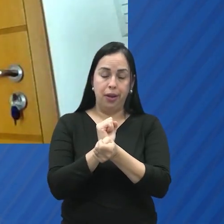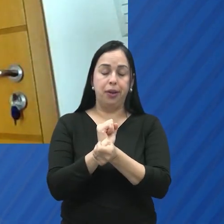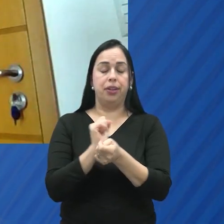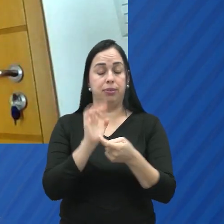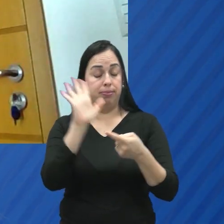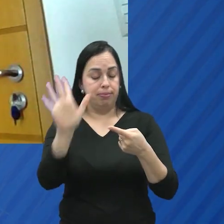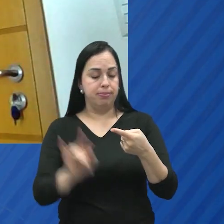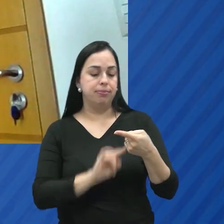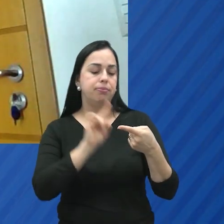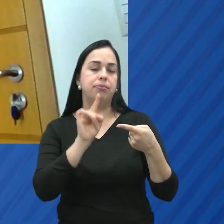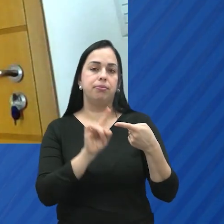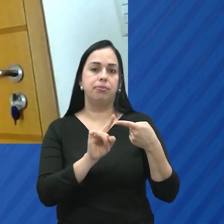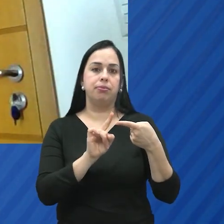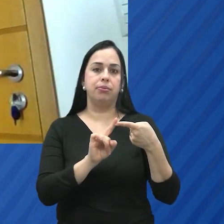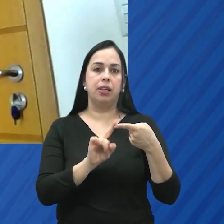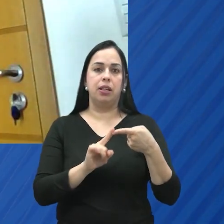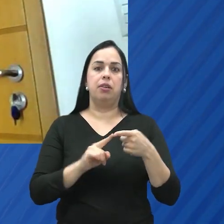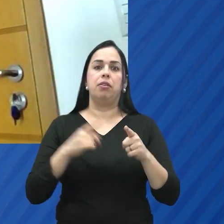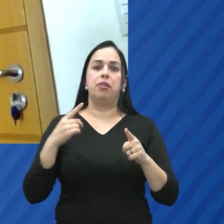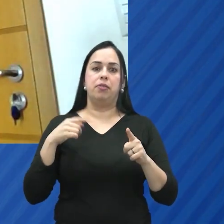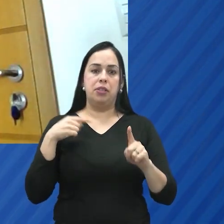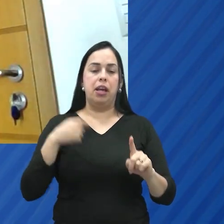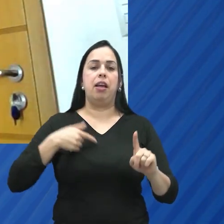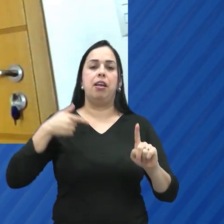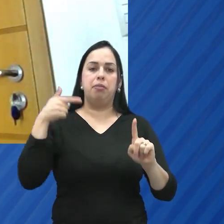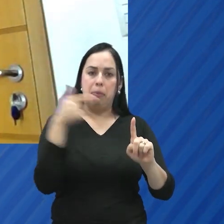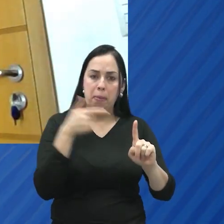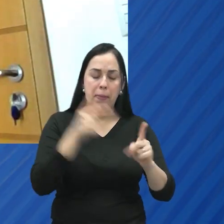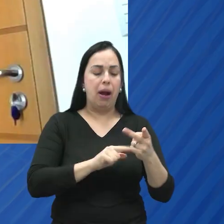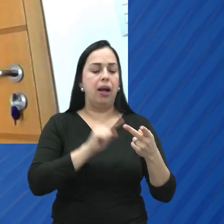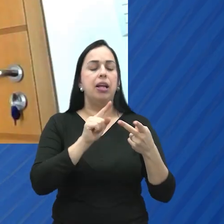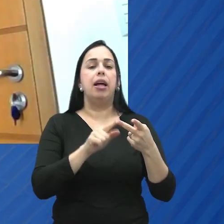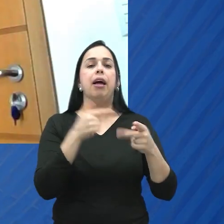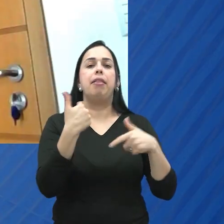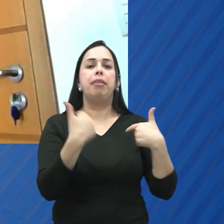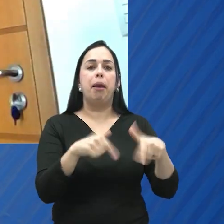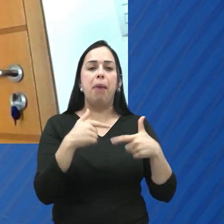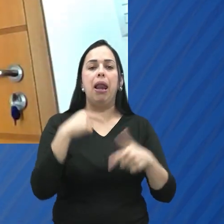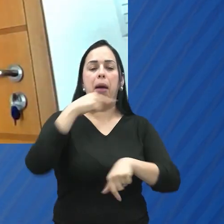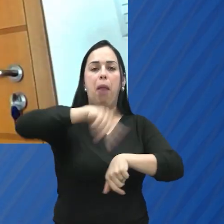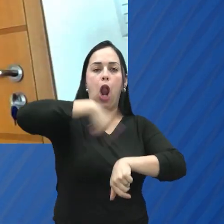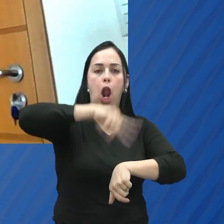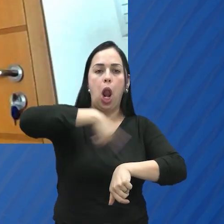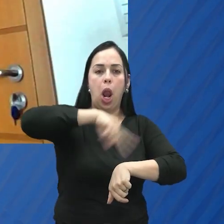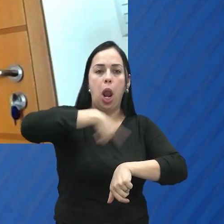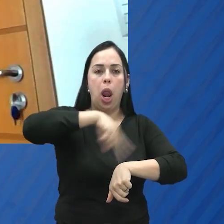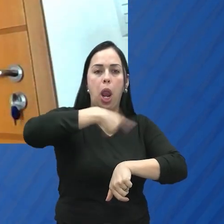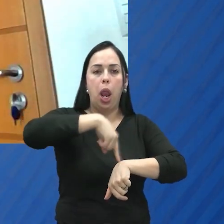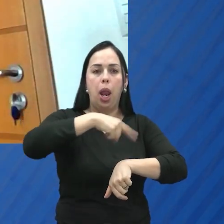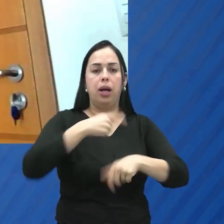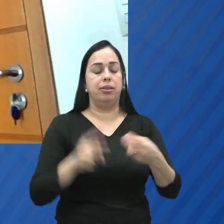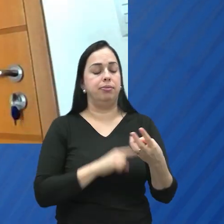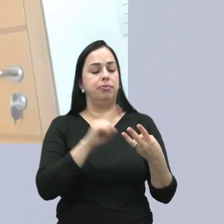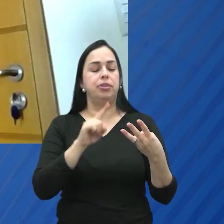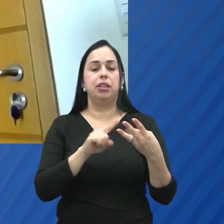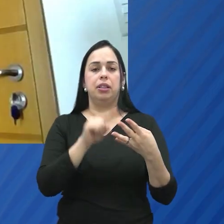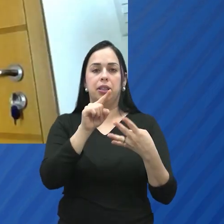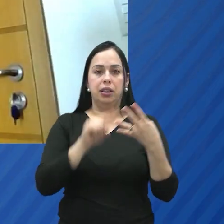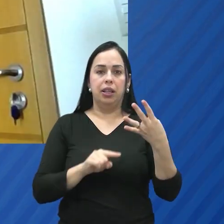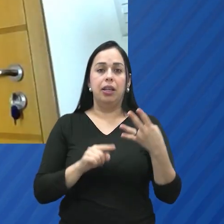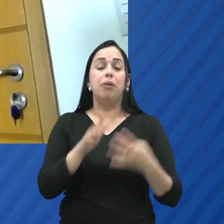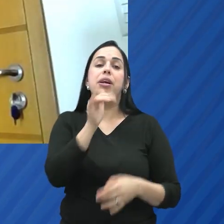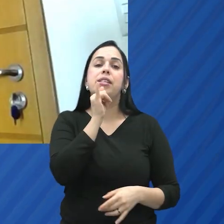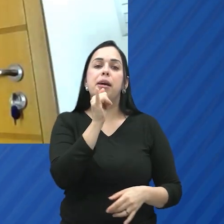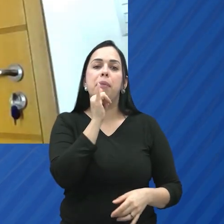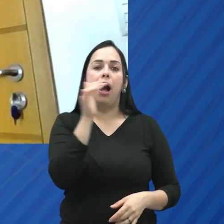escravo contemporâneo, né? Trabalho forçado, servidão por dívida, jornada exaustiva e condições degradantes de trabalho. Uma